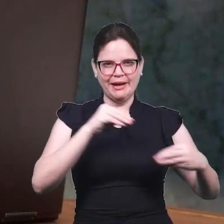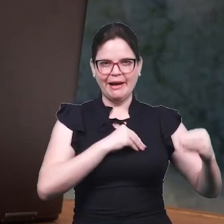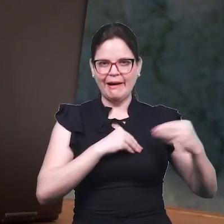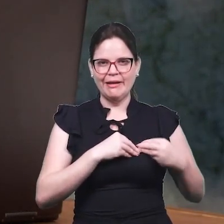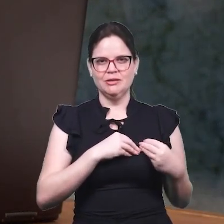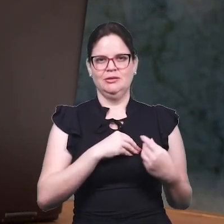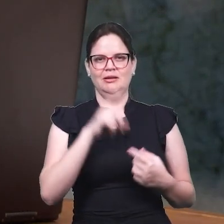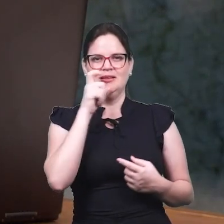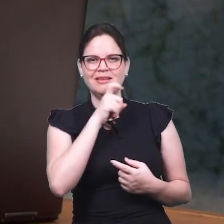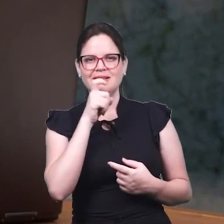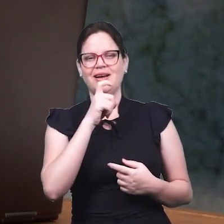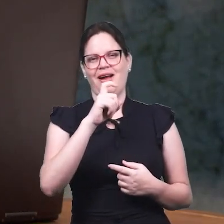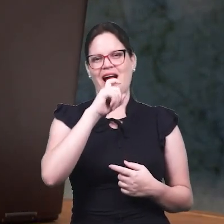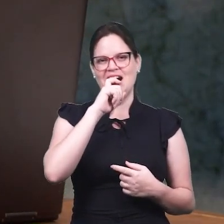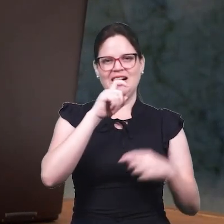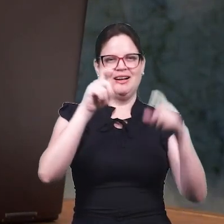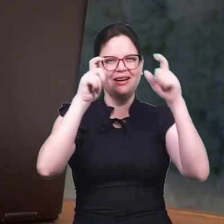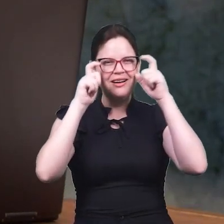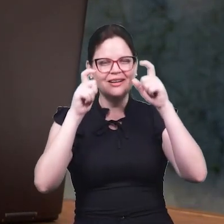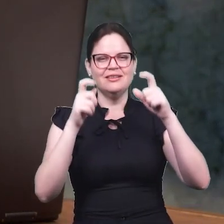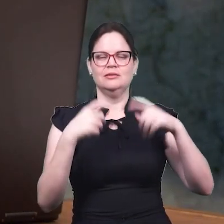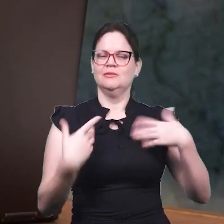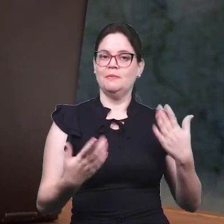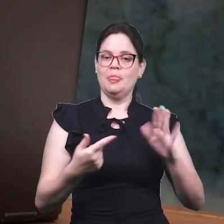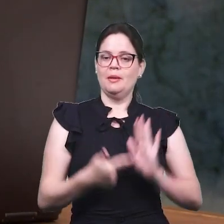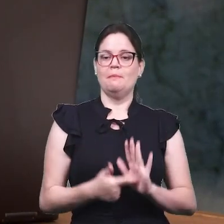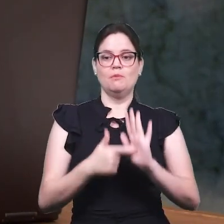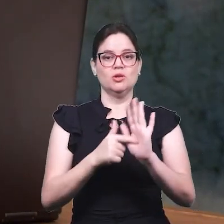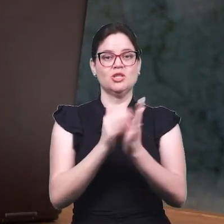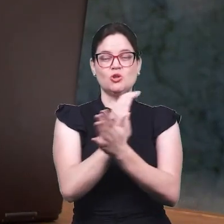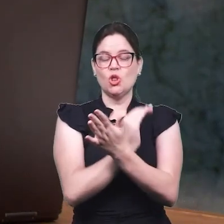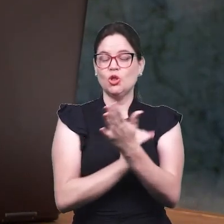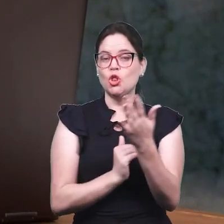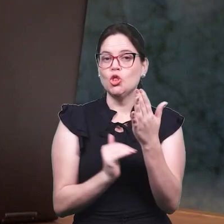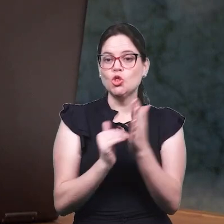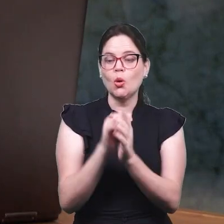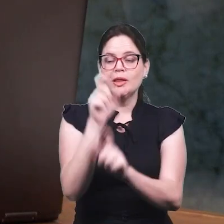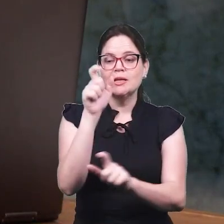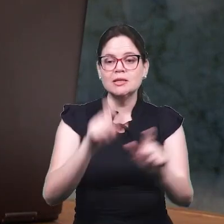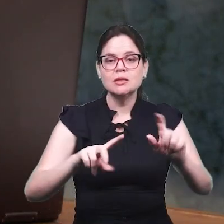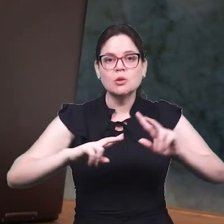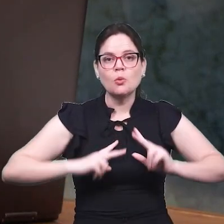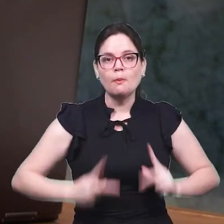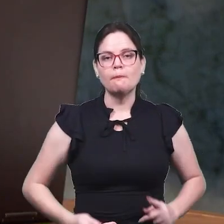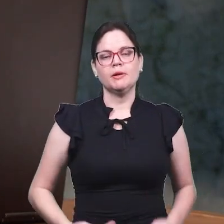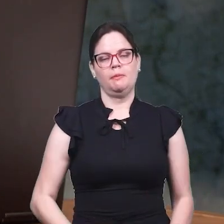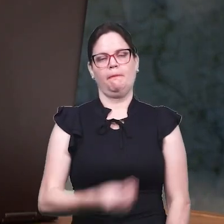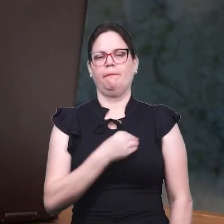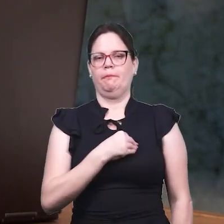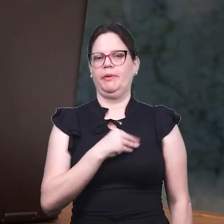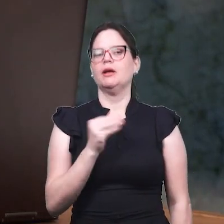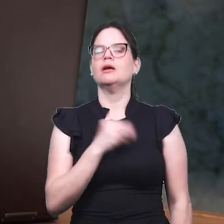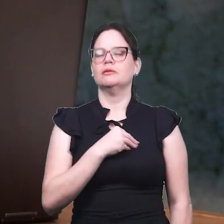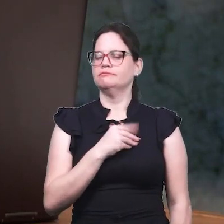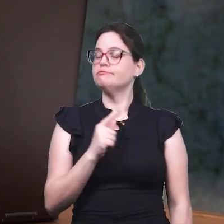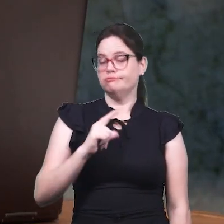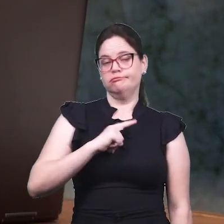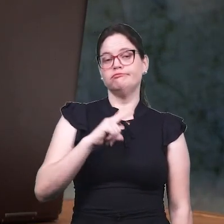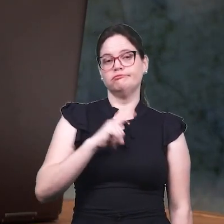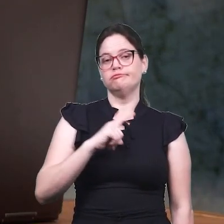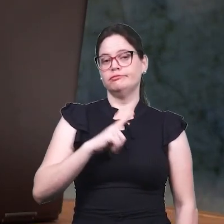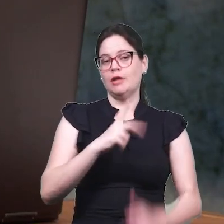Deus, mostrando que todos pecaram e que todos são inexcusáveis diante de